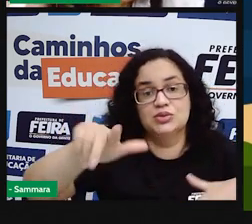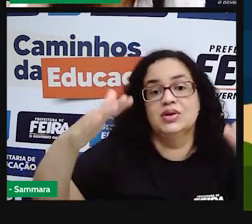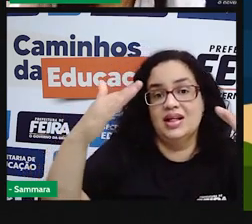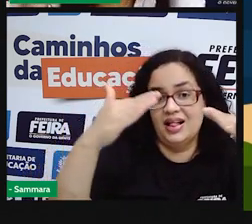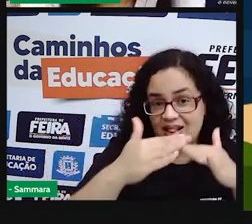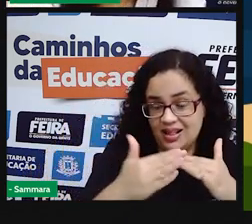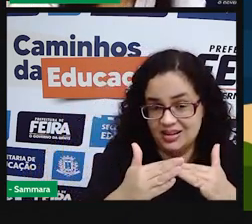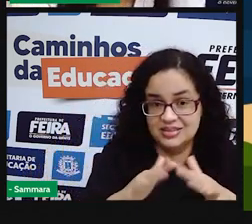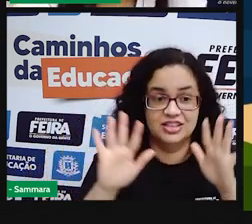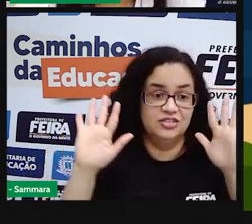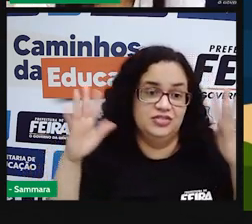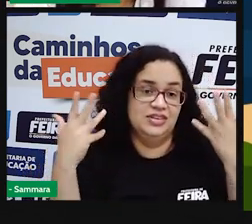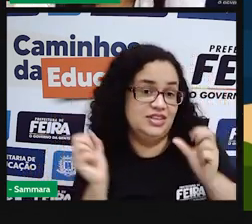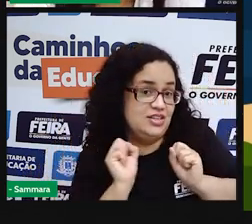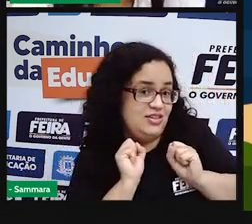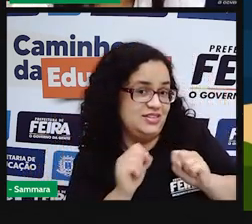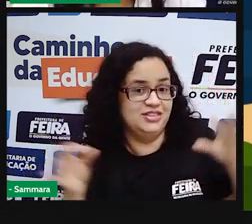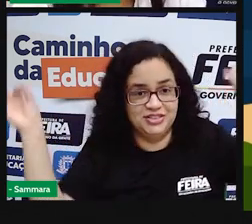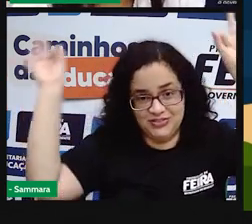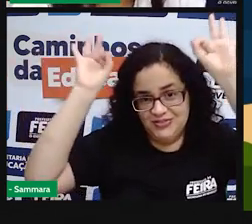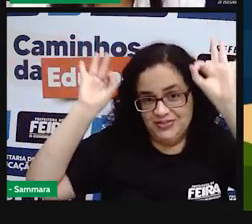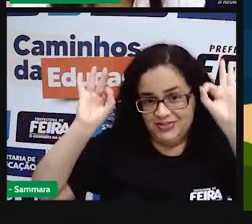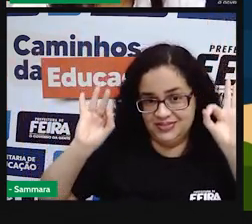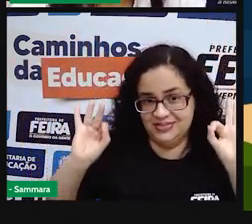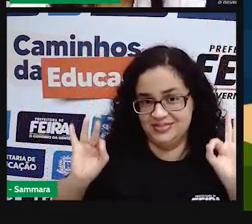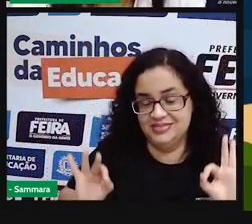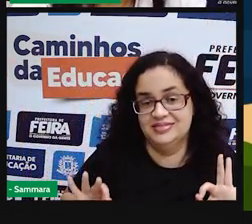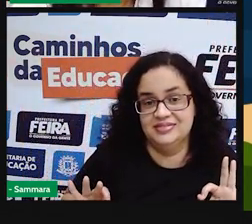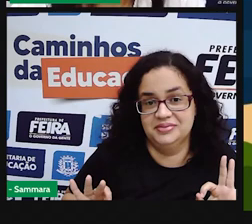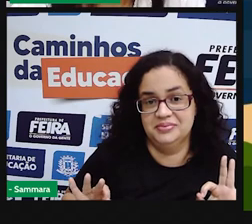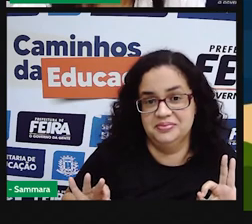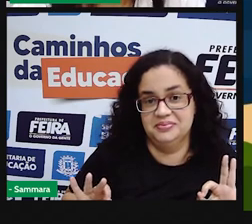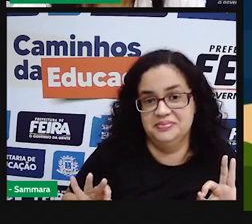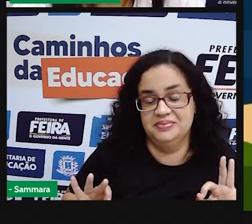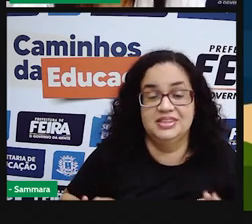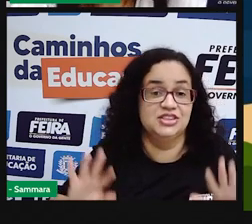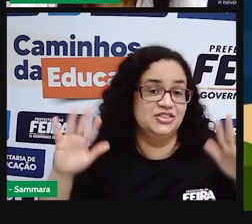Pro já tá aqui, ó, arrumada. Agora é você que vai se arrumar e se